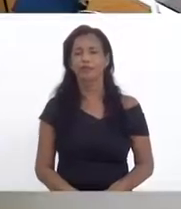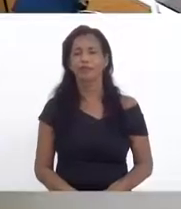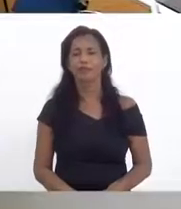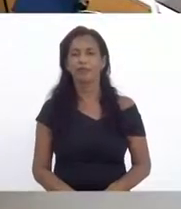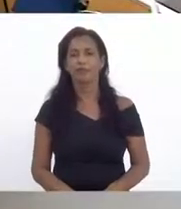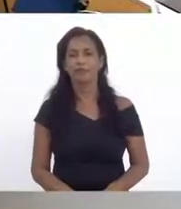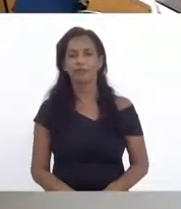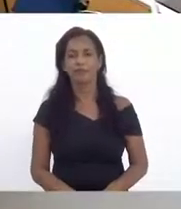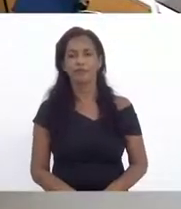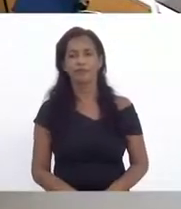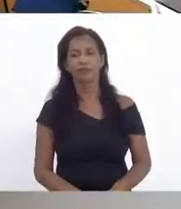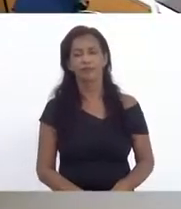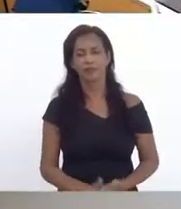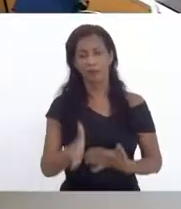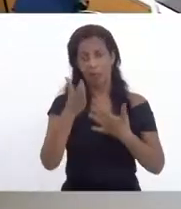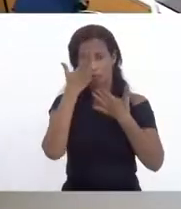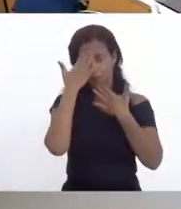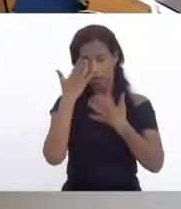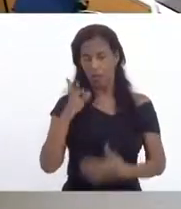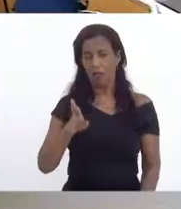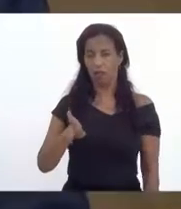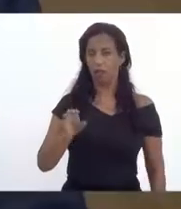Obrigado, Rodrigo.